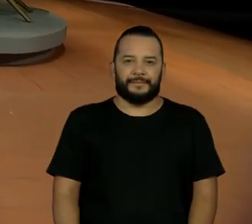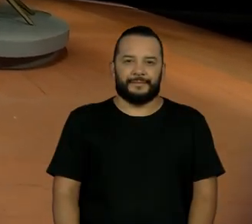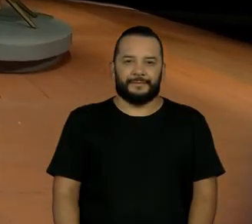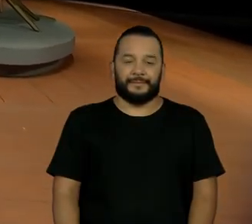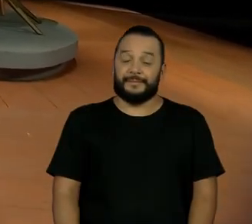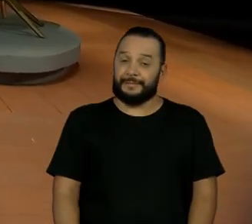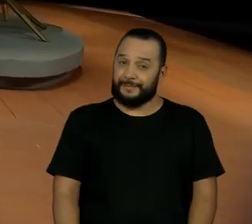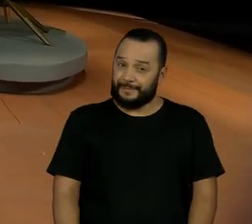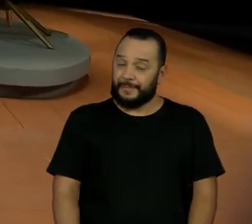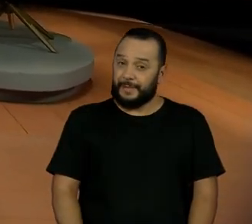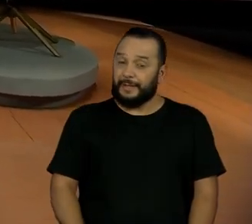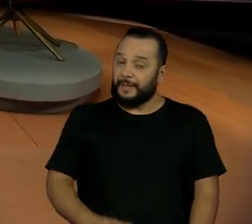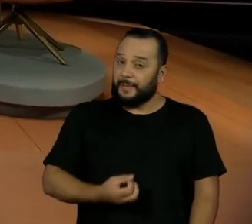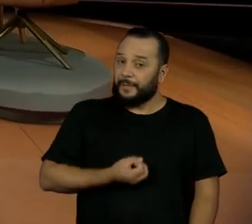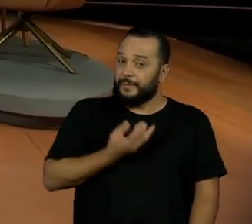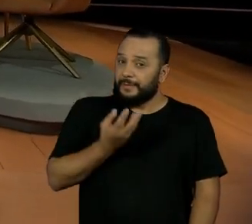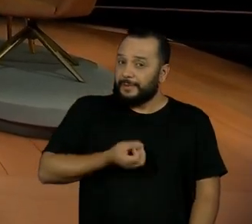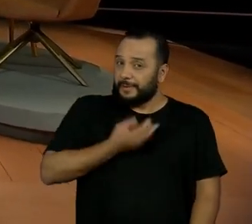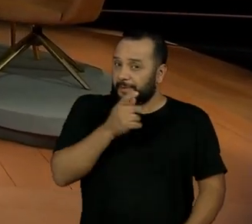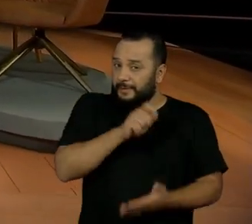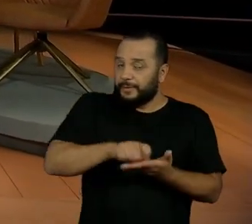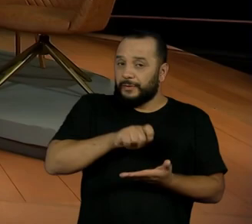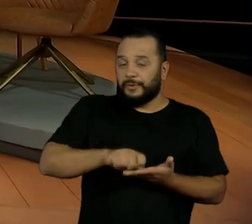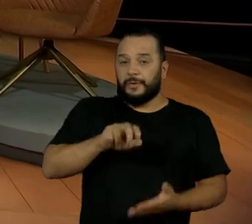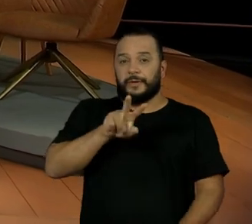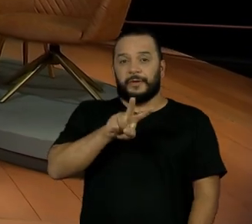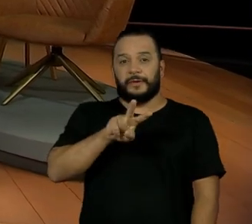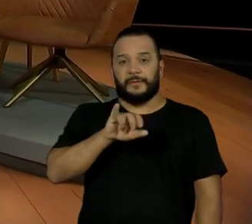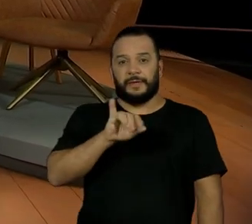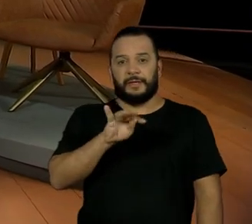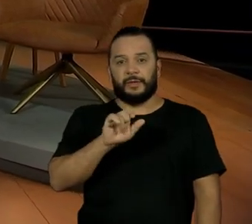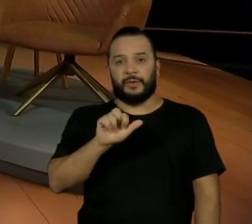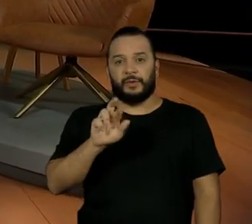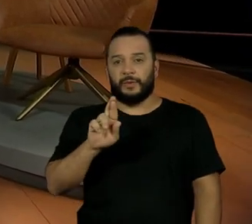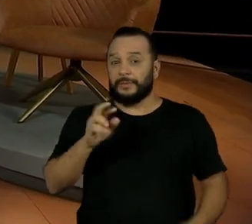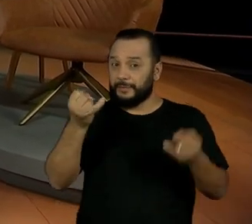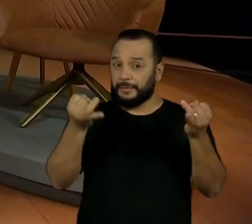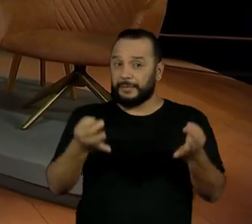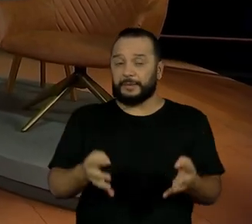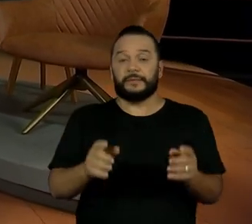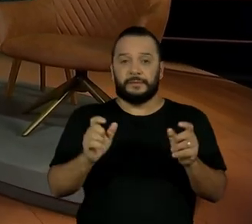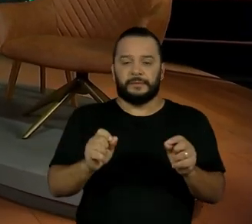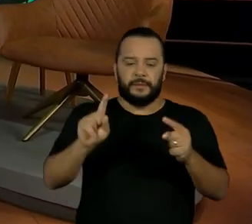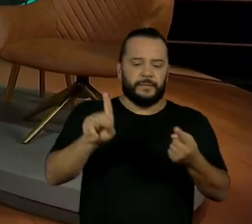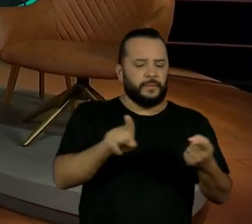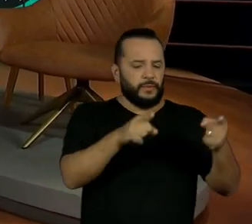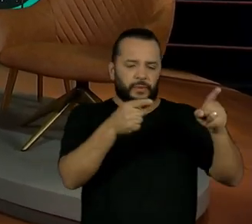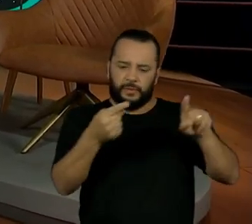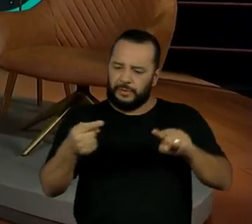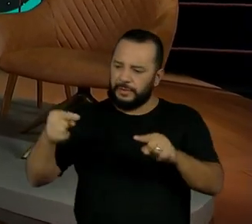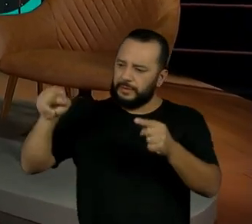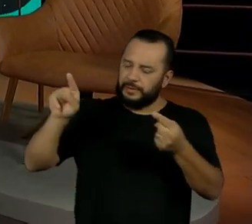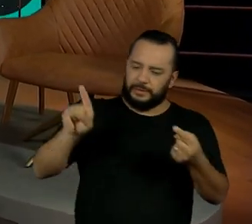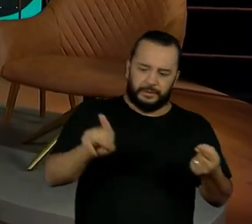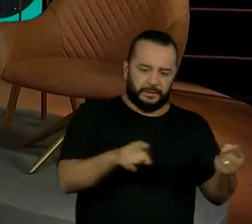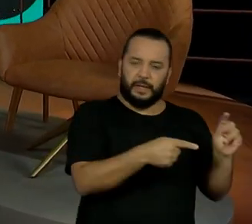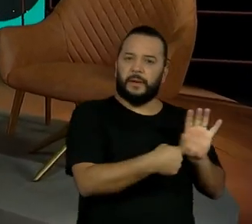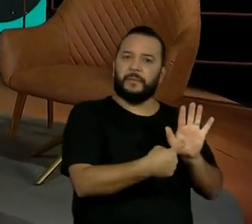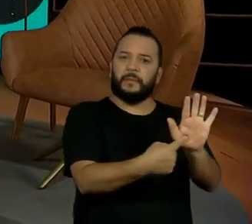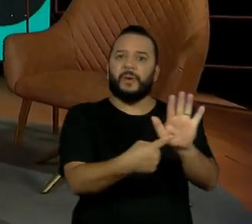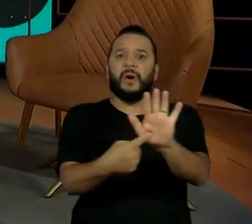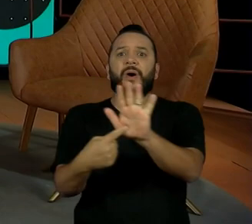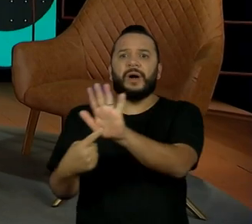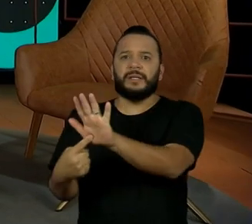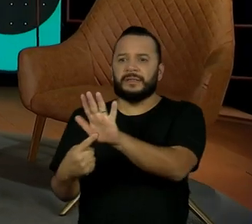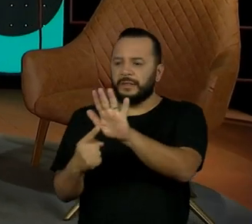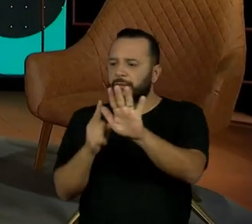o poeta e escritor Victor Hugo dizia que a música expressa tudo aquilo que não pode permanecer em